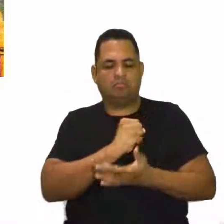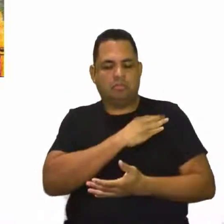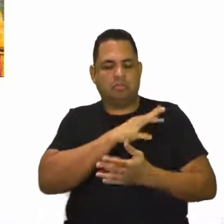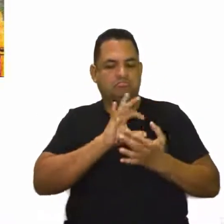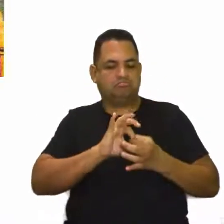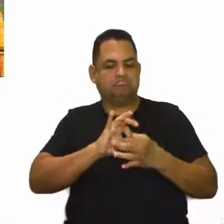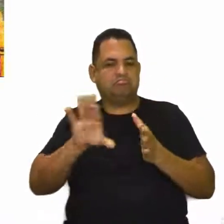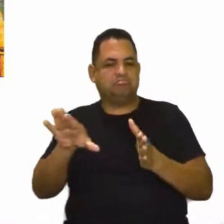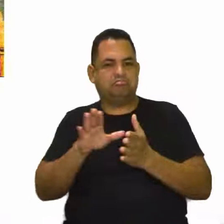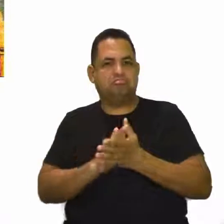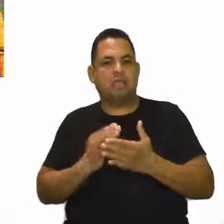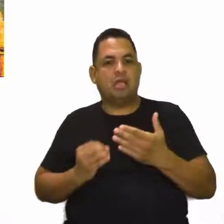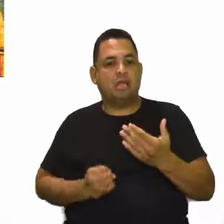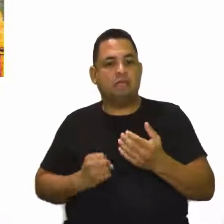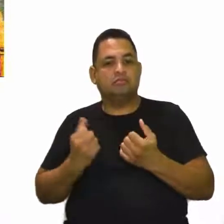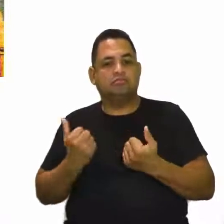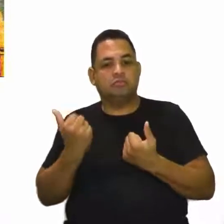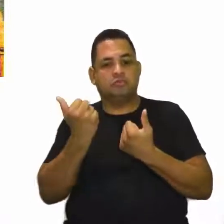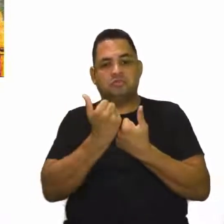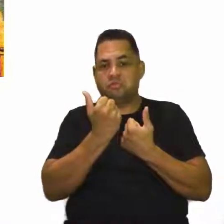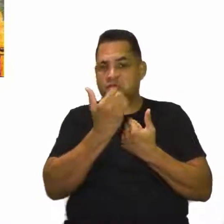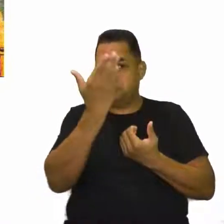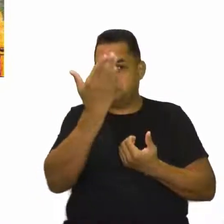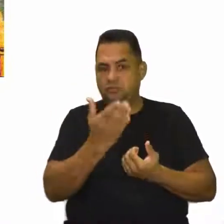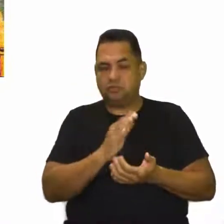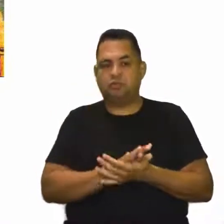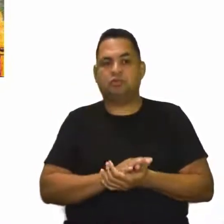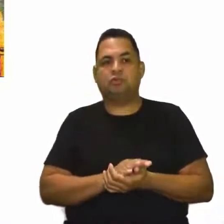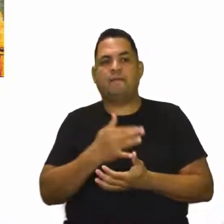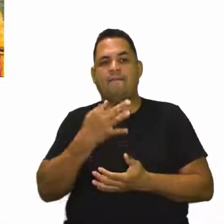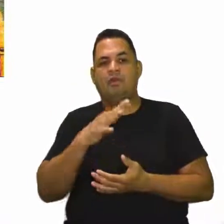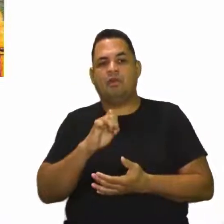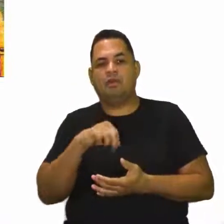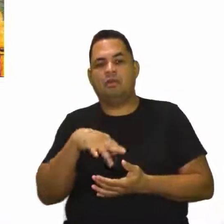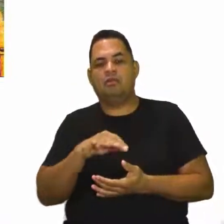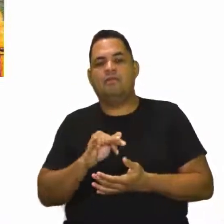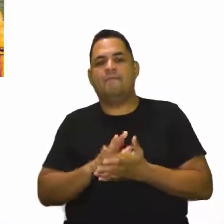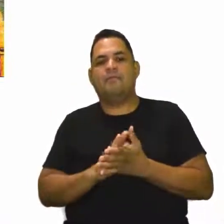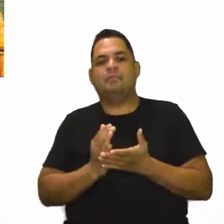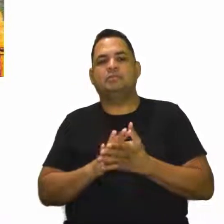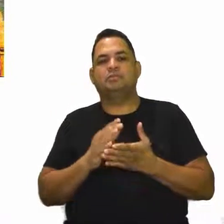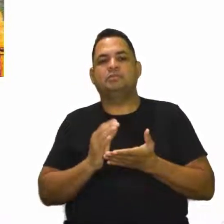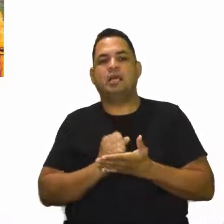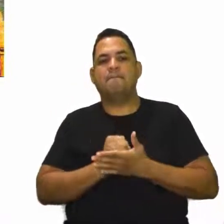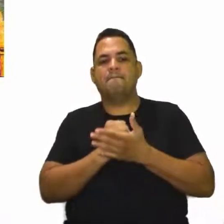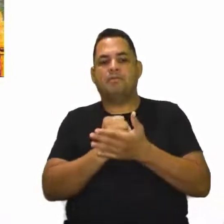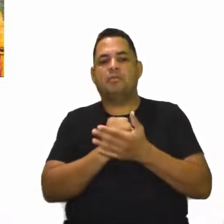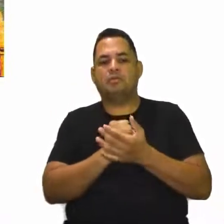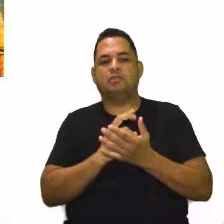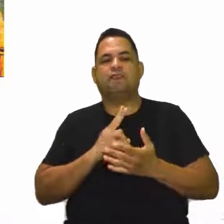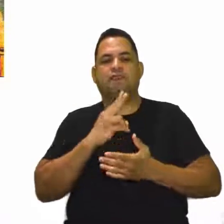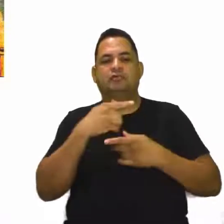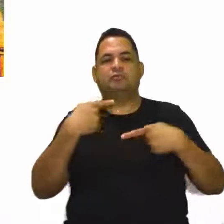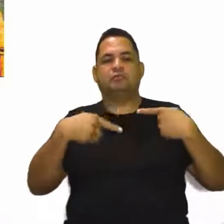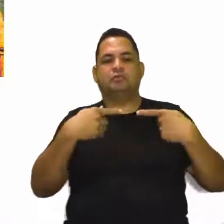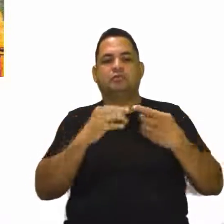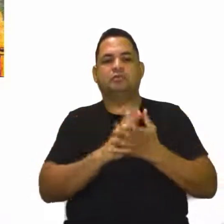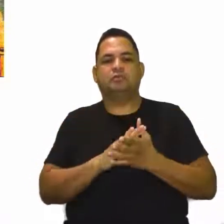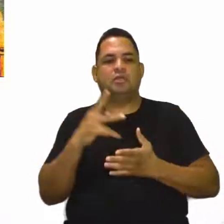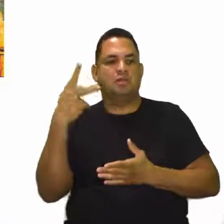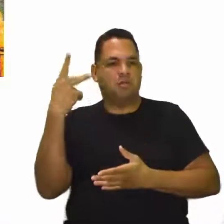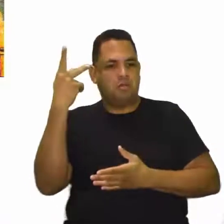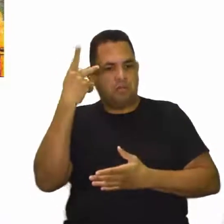fora, Floriano assume. Chega ao poder com o apoio da força política paulista e setores das Forças Armadas.